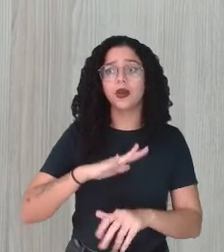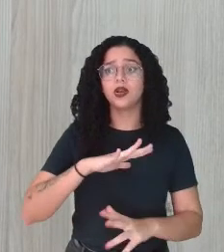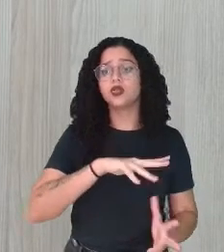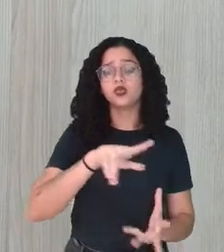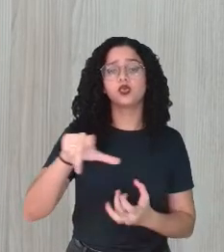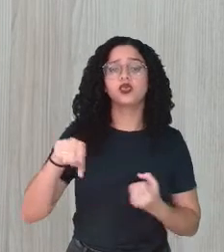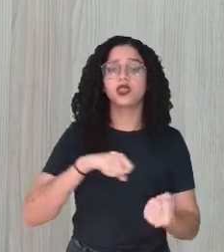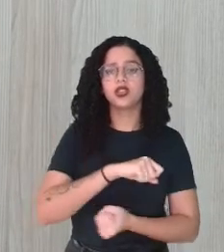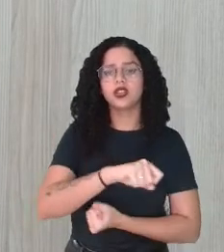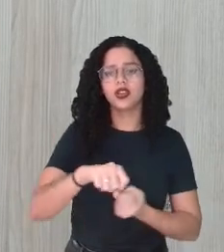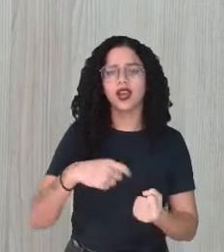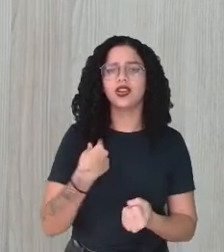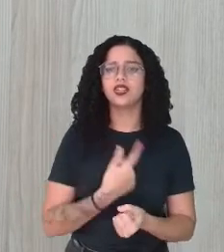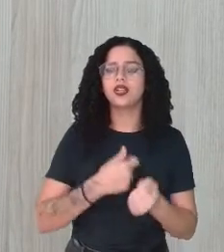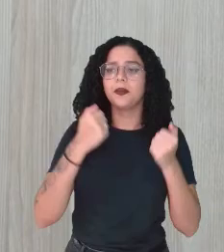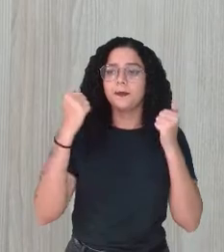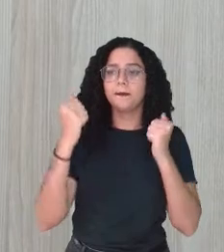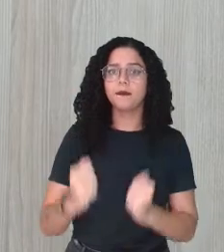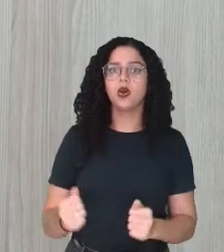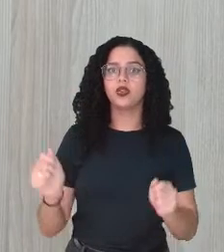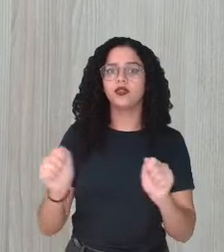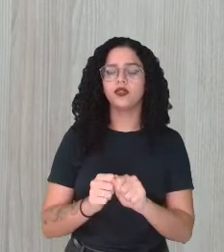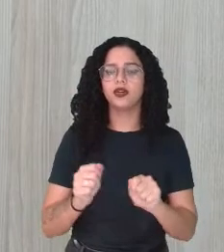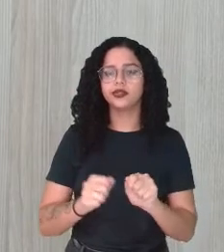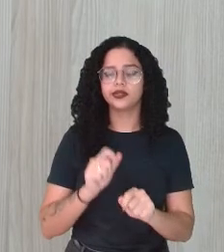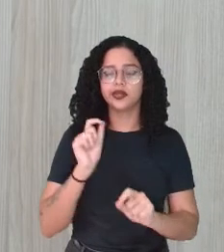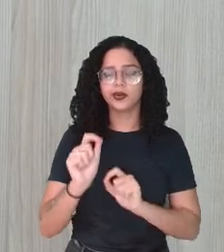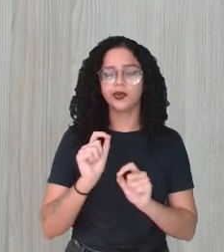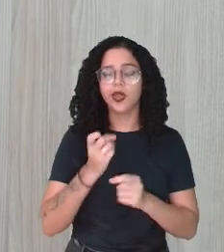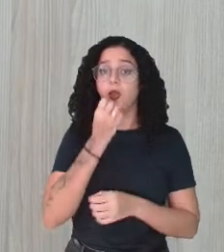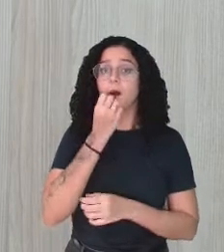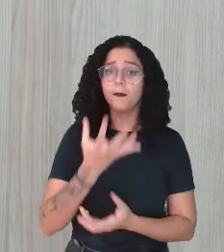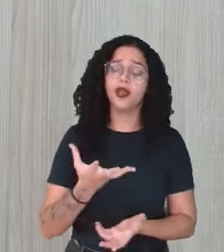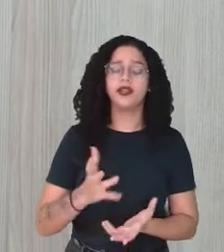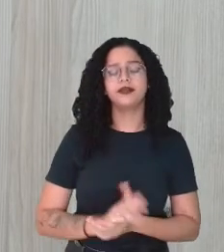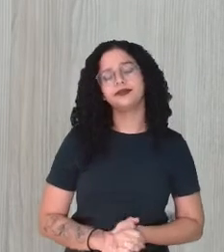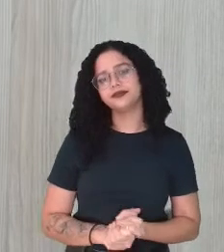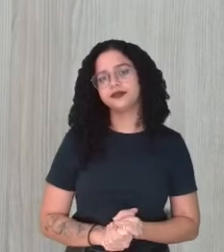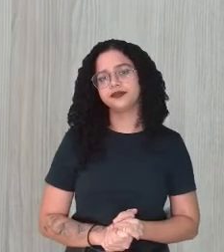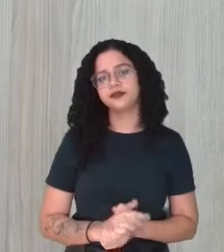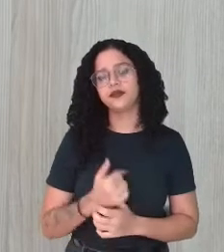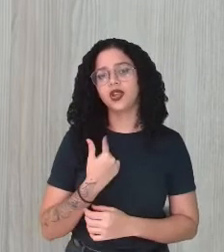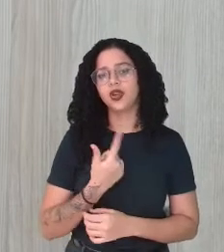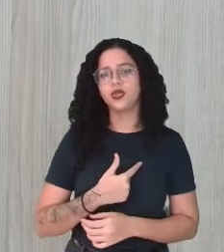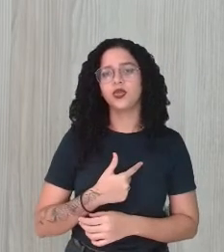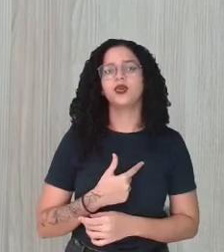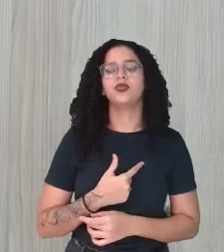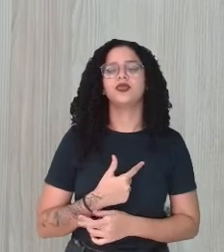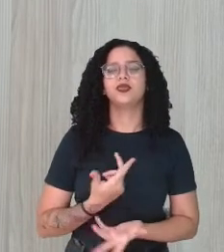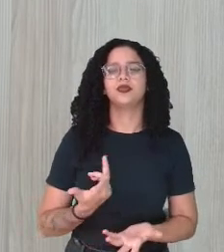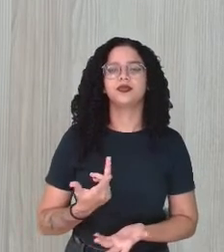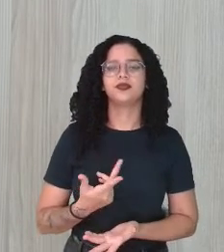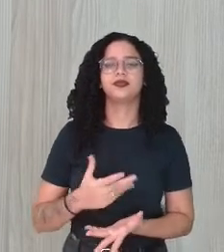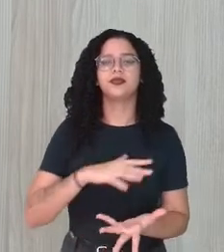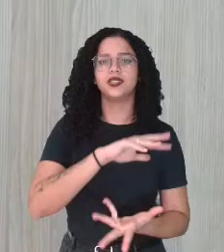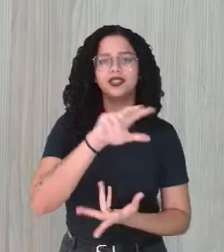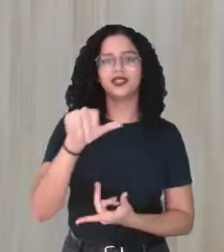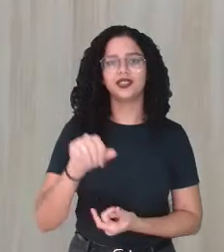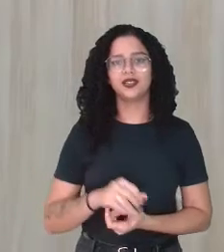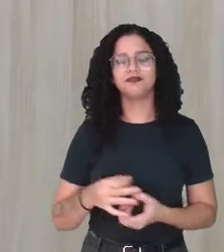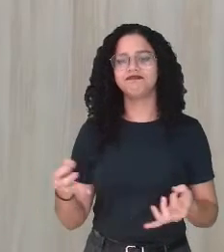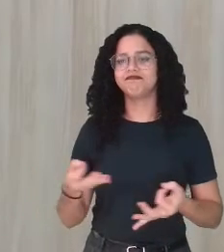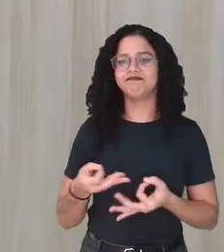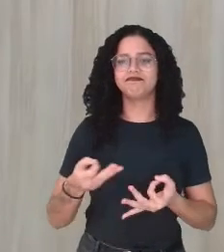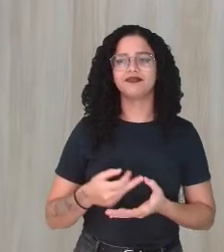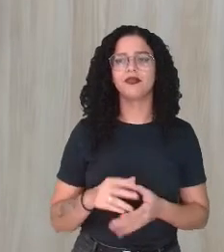né? Que a gente possa fazer um bem, né, para nosso planeta Terra. Perfeito. E